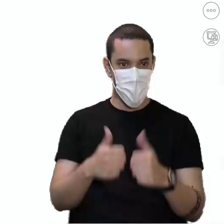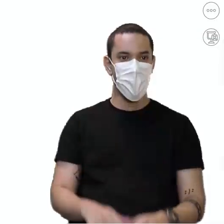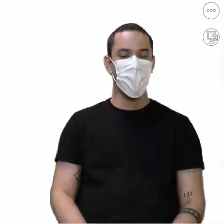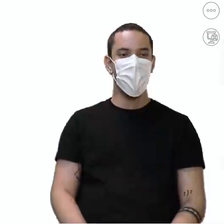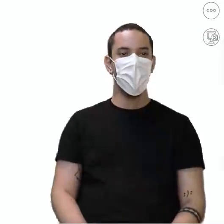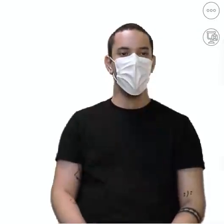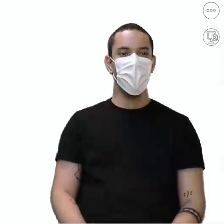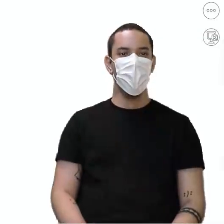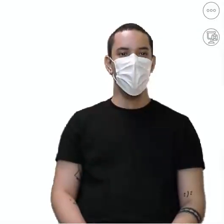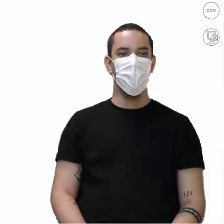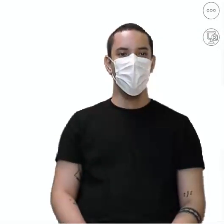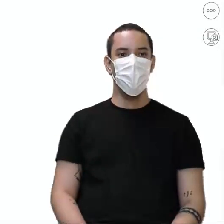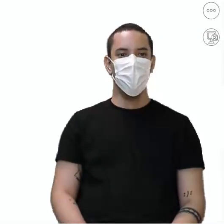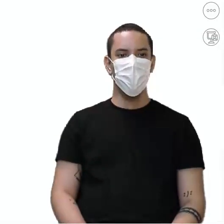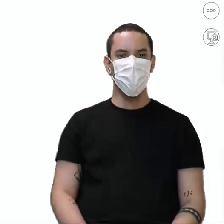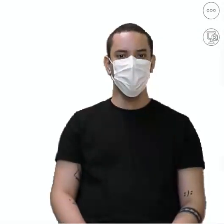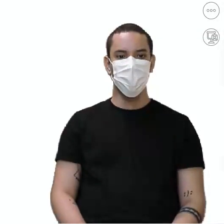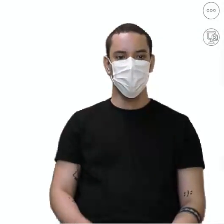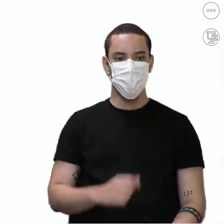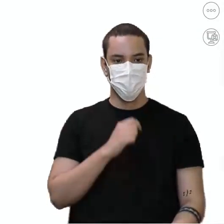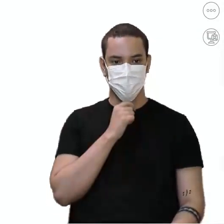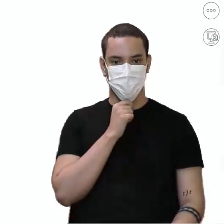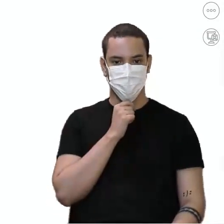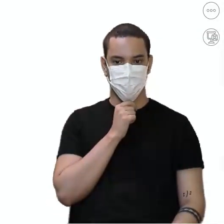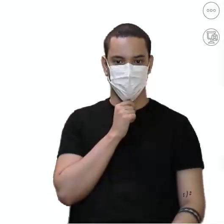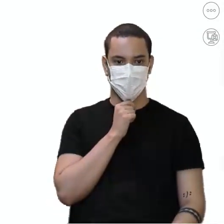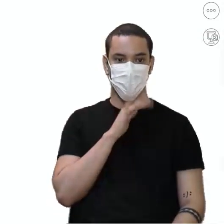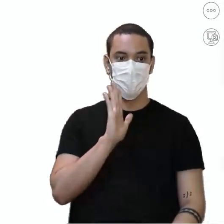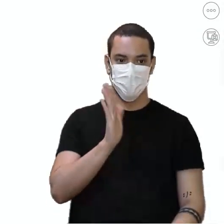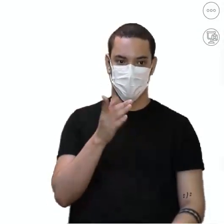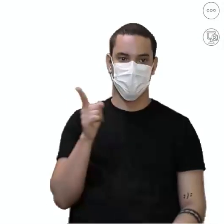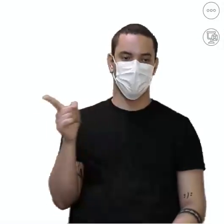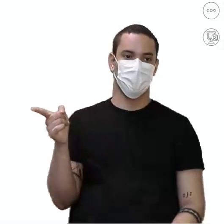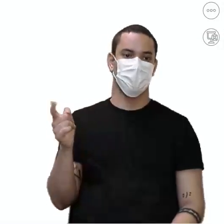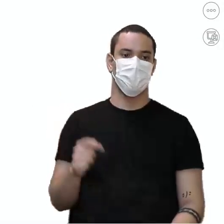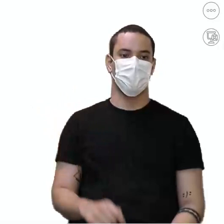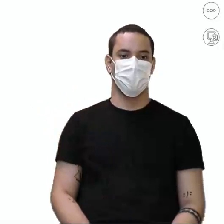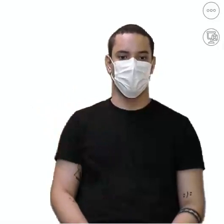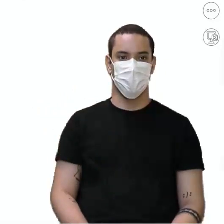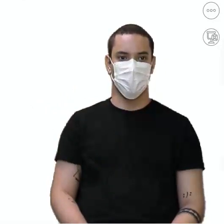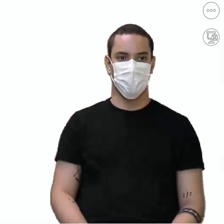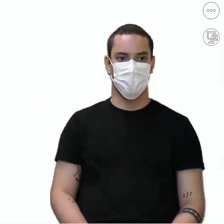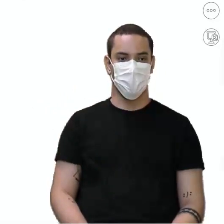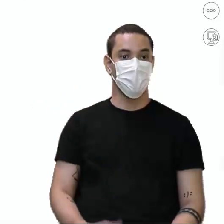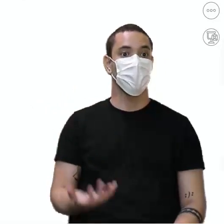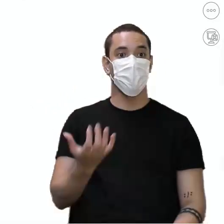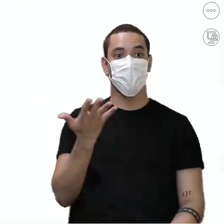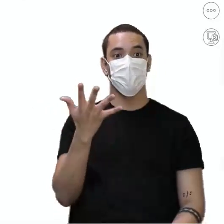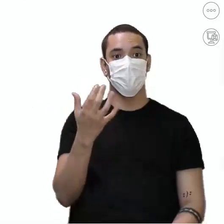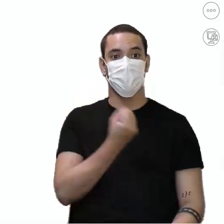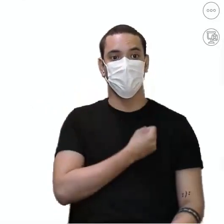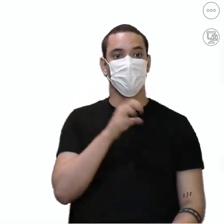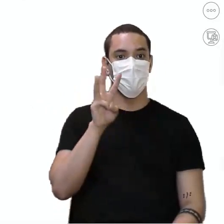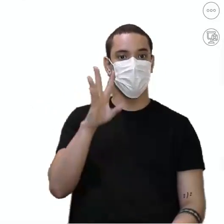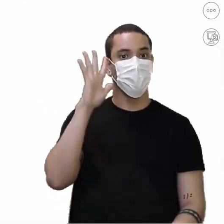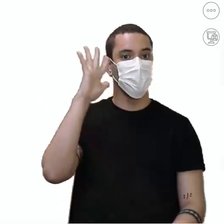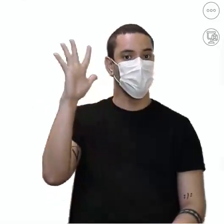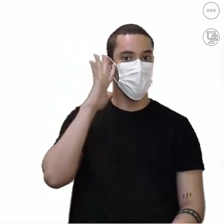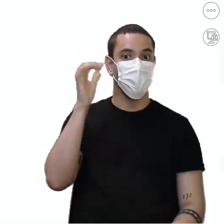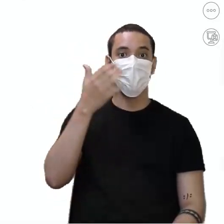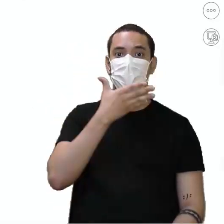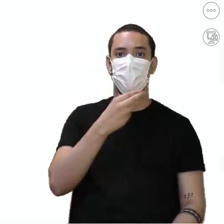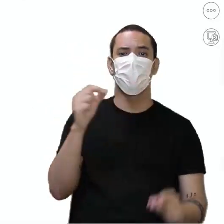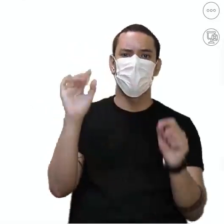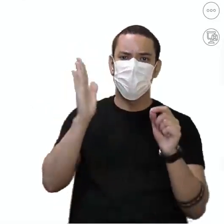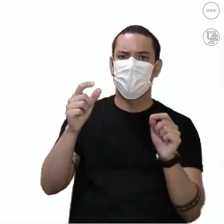lá para a próxima, que é a resposta, como eu coloquei, letra D. Vamos lá para número 3. Imagine que Matt já tenha feito tudo o que